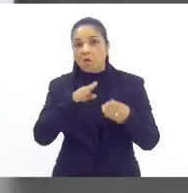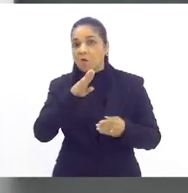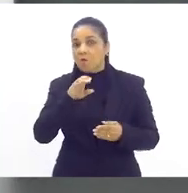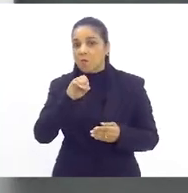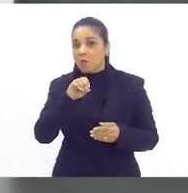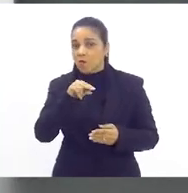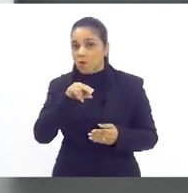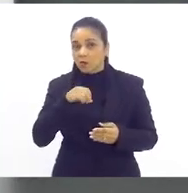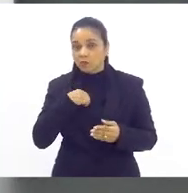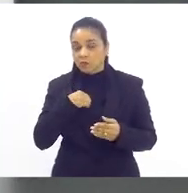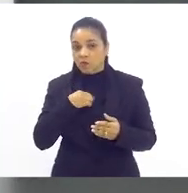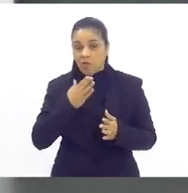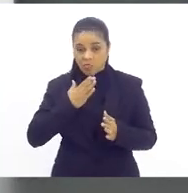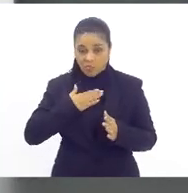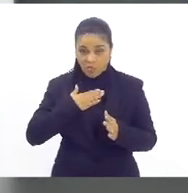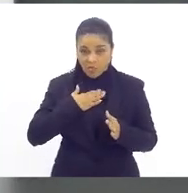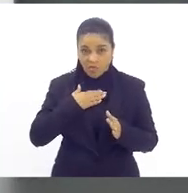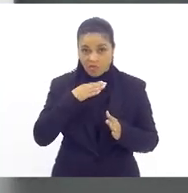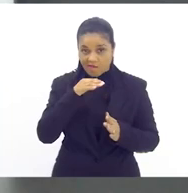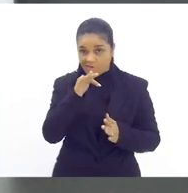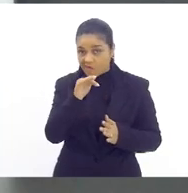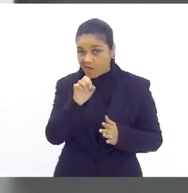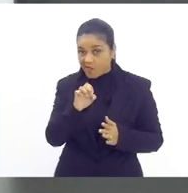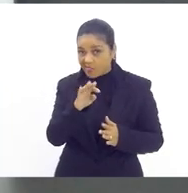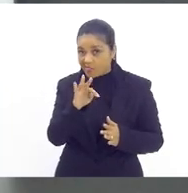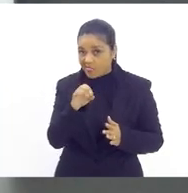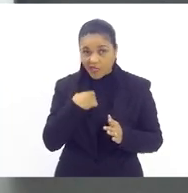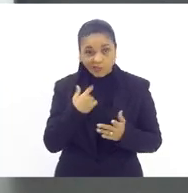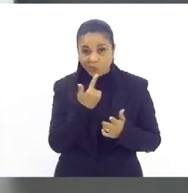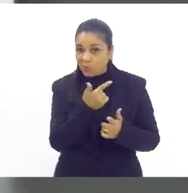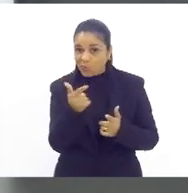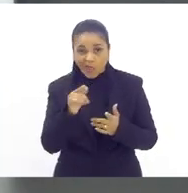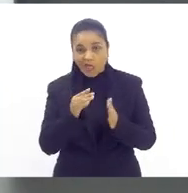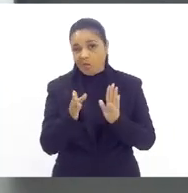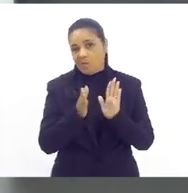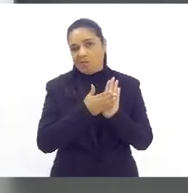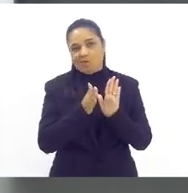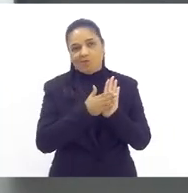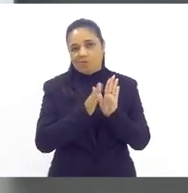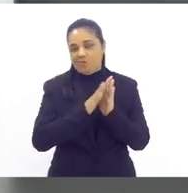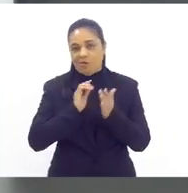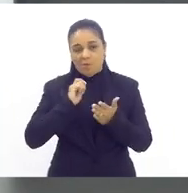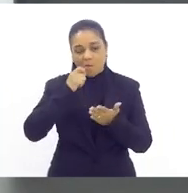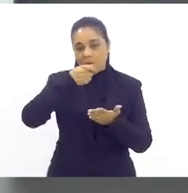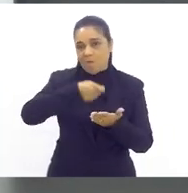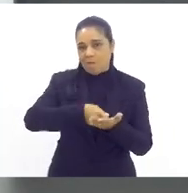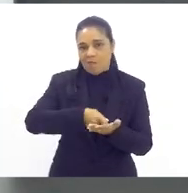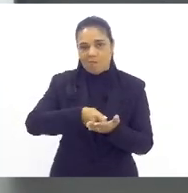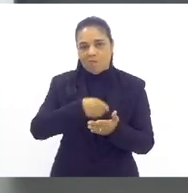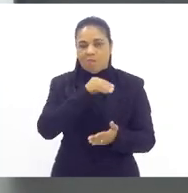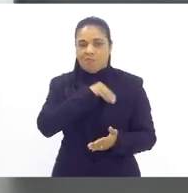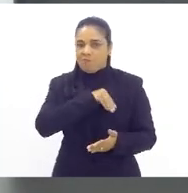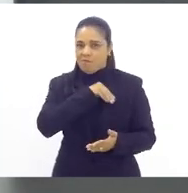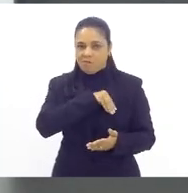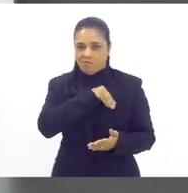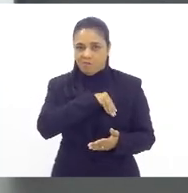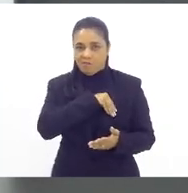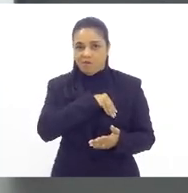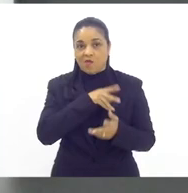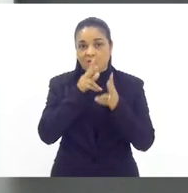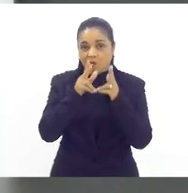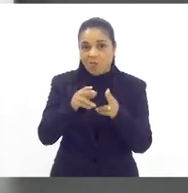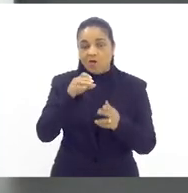nem proposta de pagamento para o piso ele fez como acontece na Seduc vai